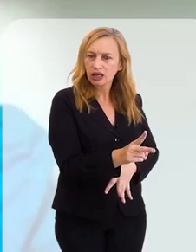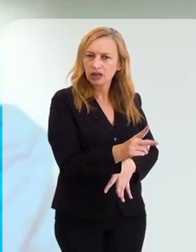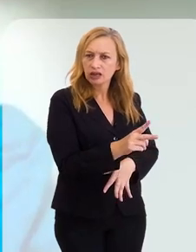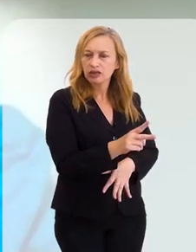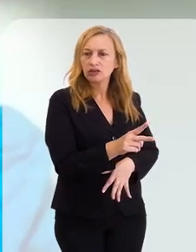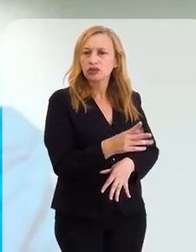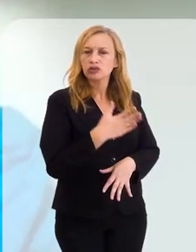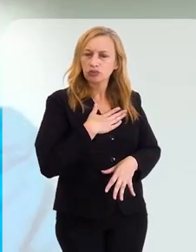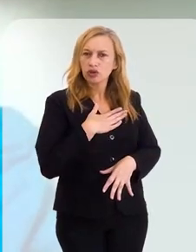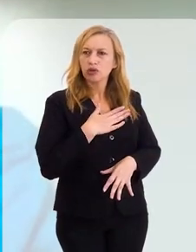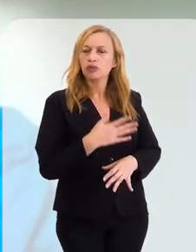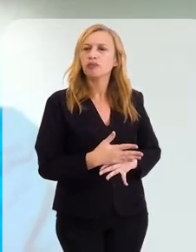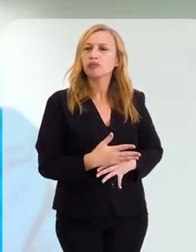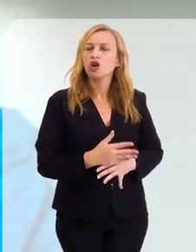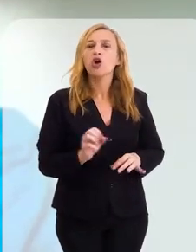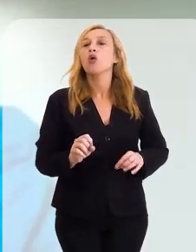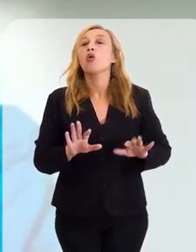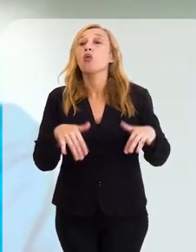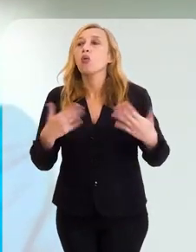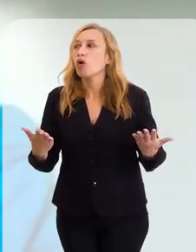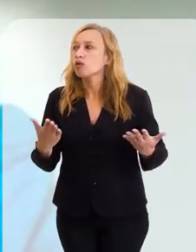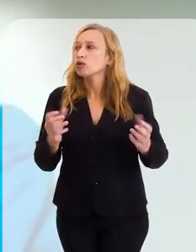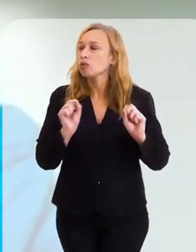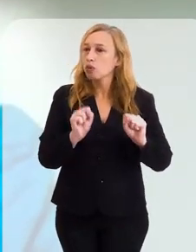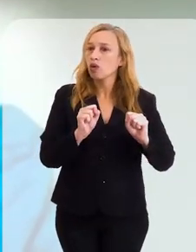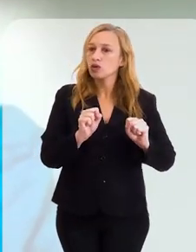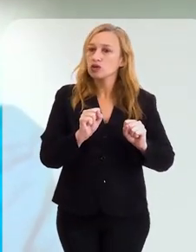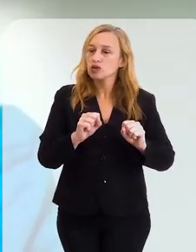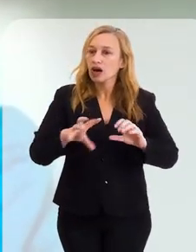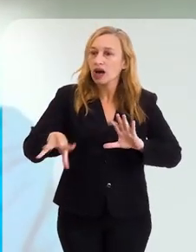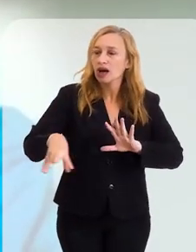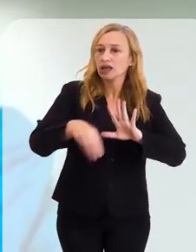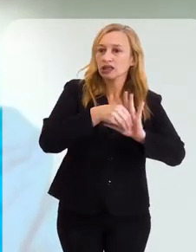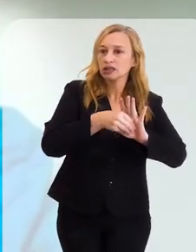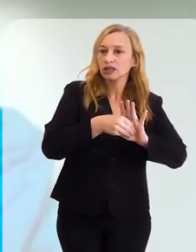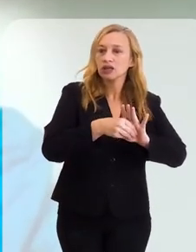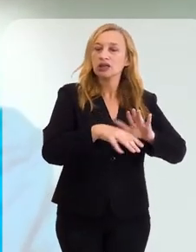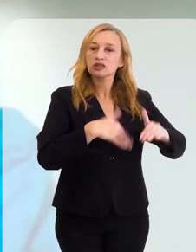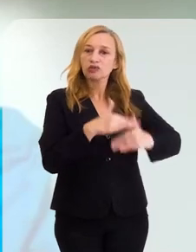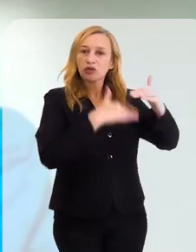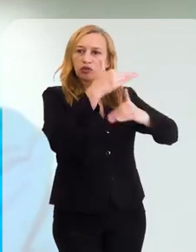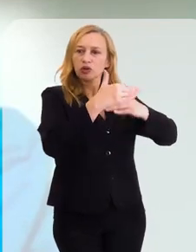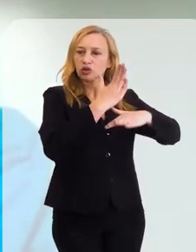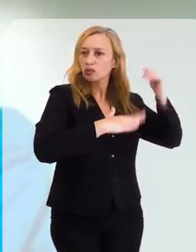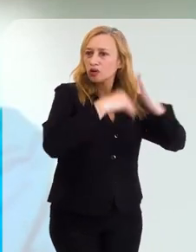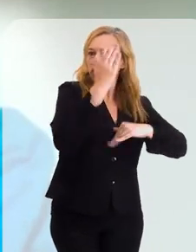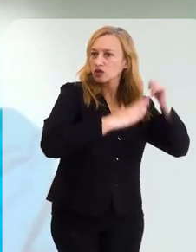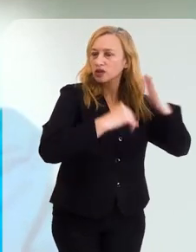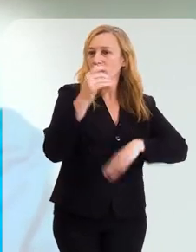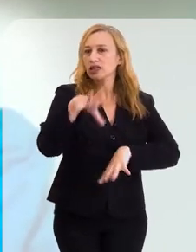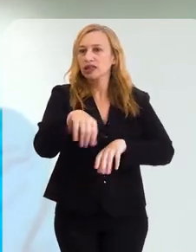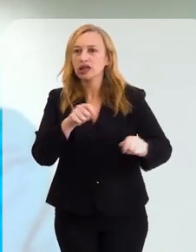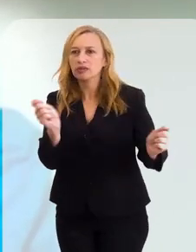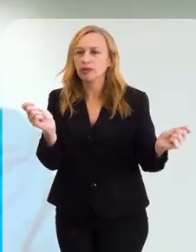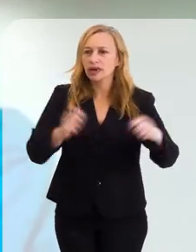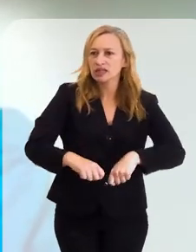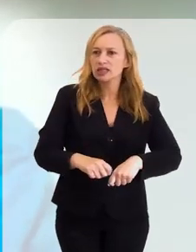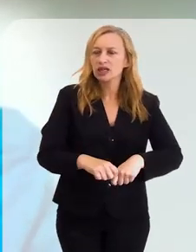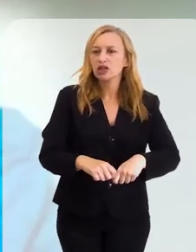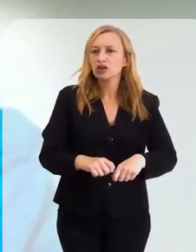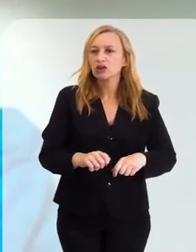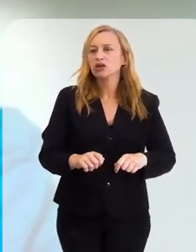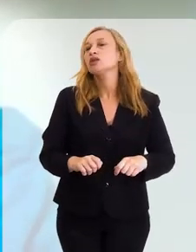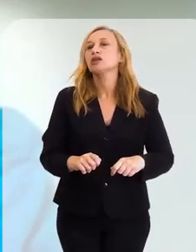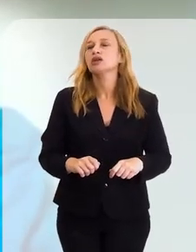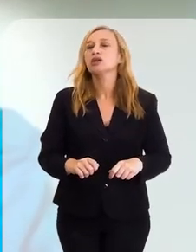frente no e-trabalho. Quais são as coisas que eu posso acrescentar de desenvolvimento profissional, de busca de